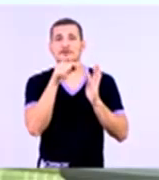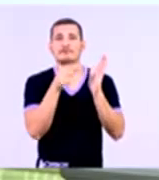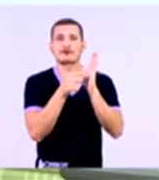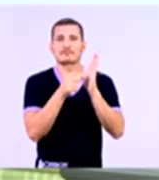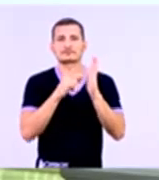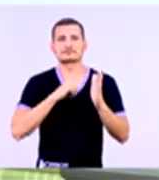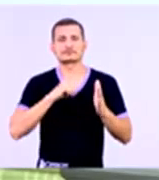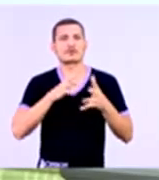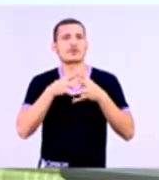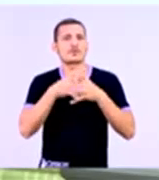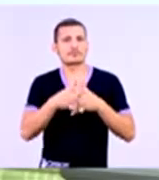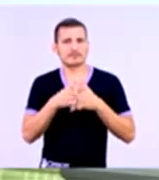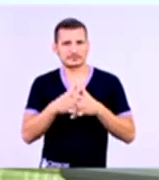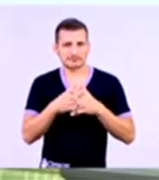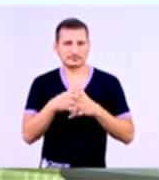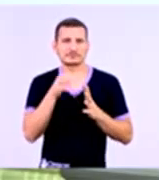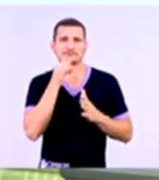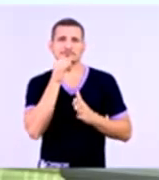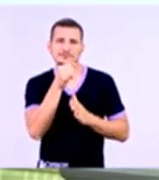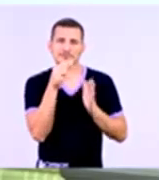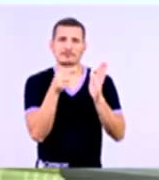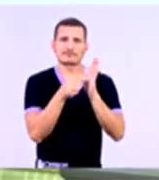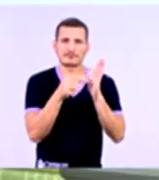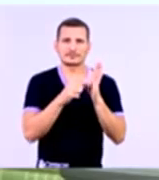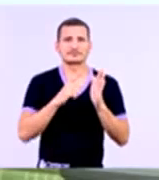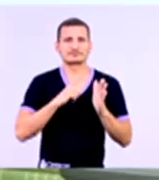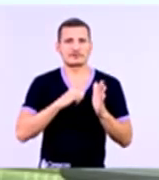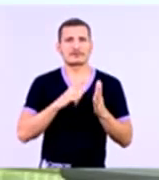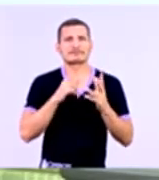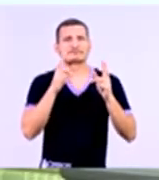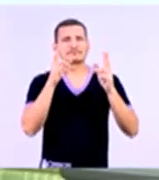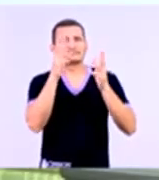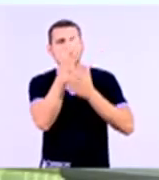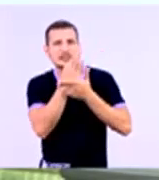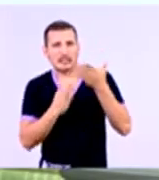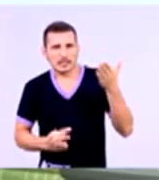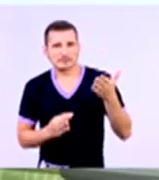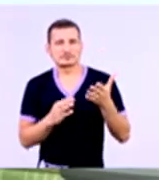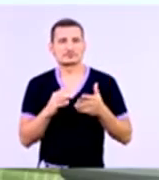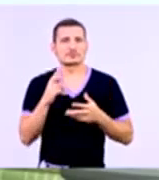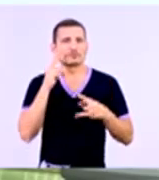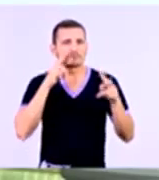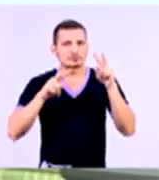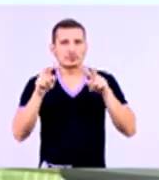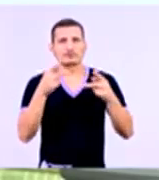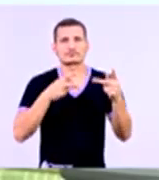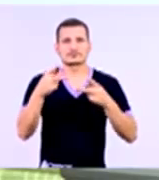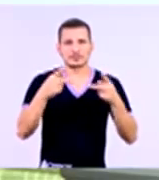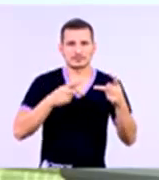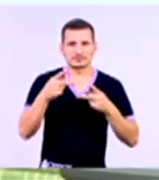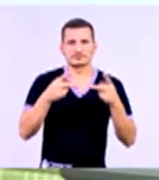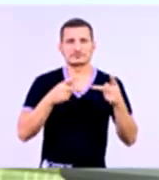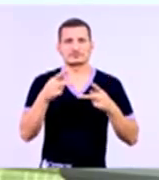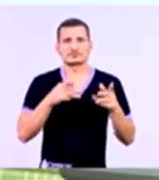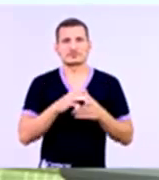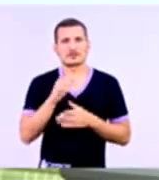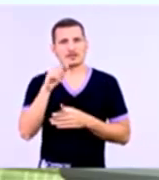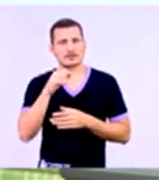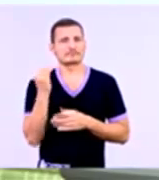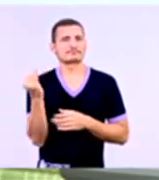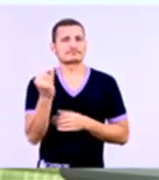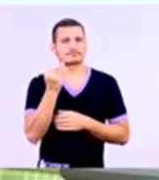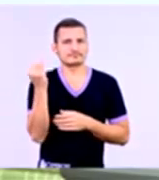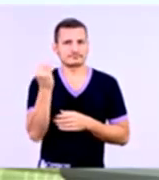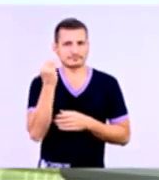muita complicação, se a ferramenta tiver muito texto, ou seja, o visual do projeto, ele é